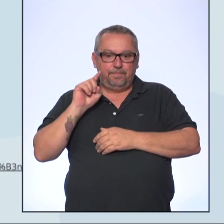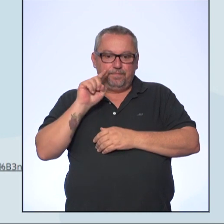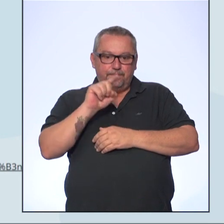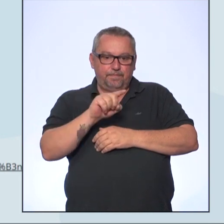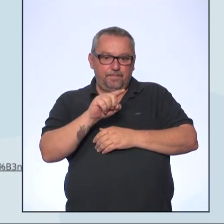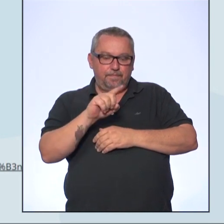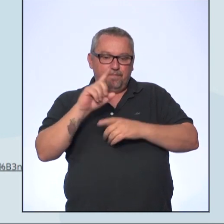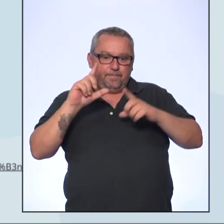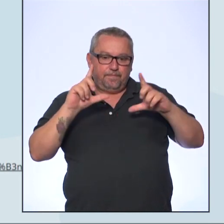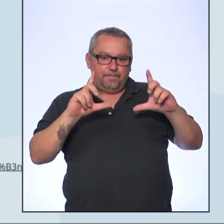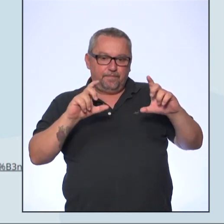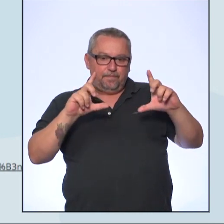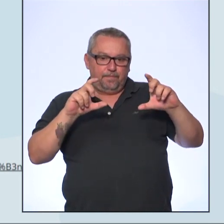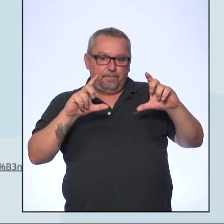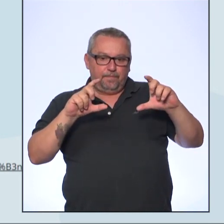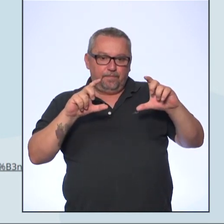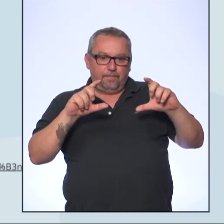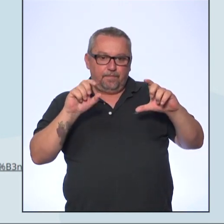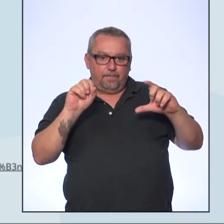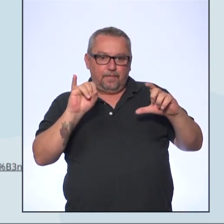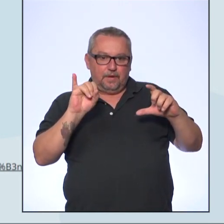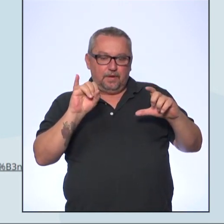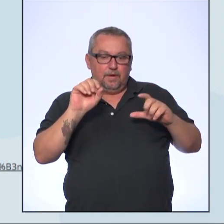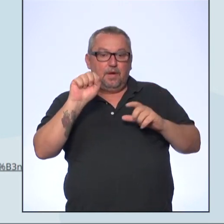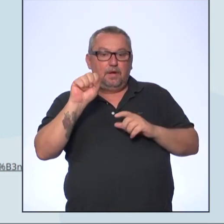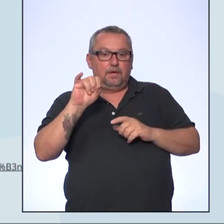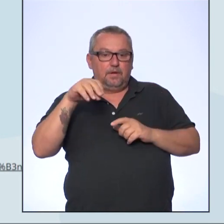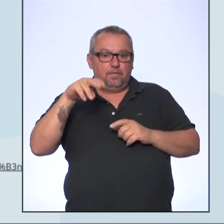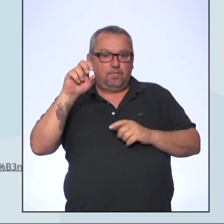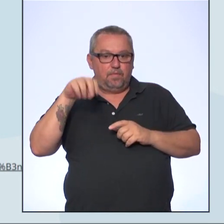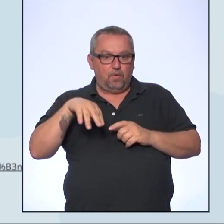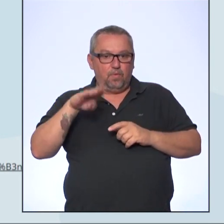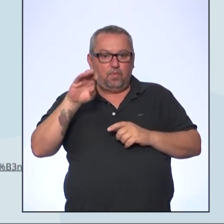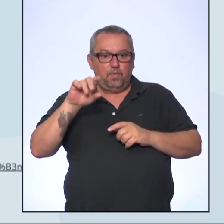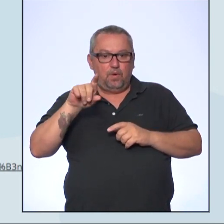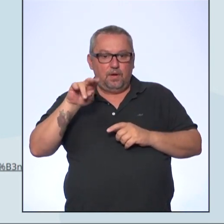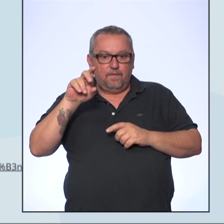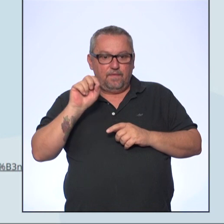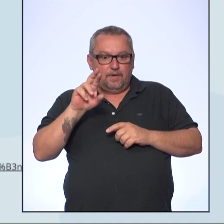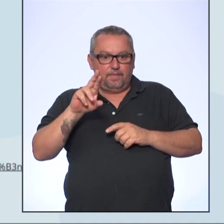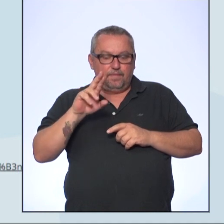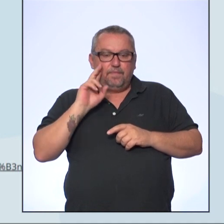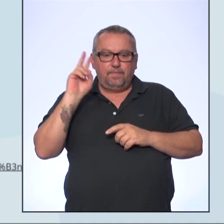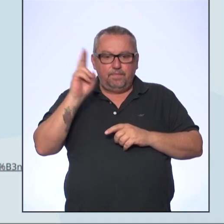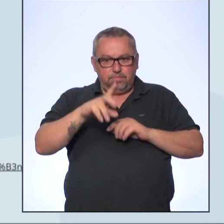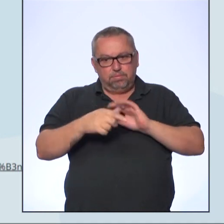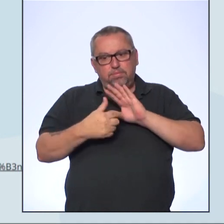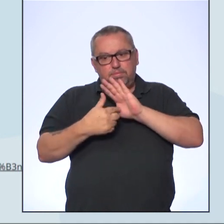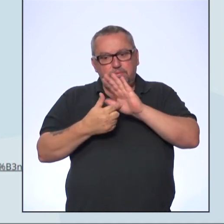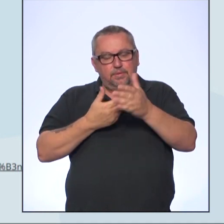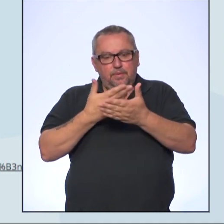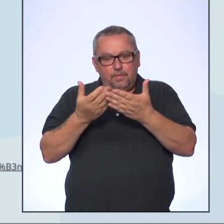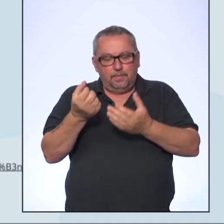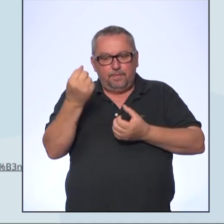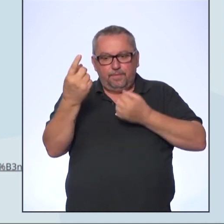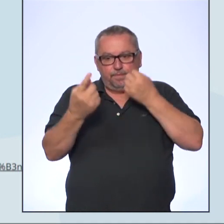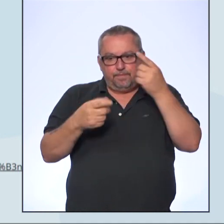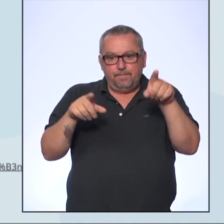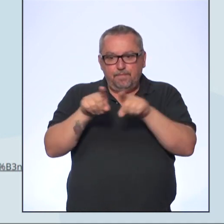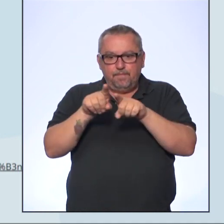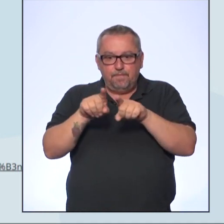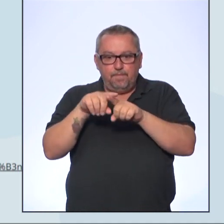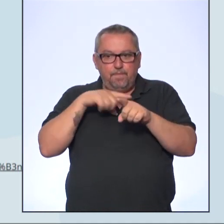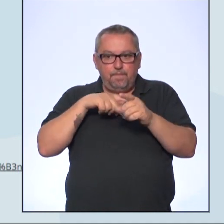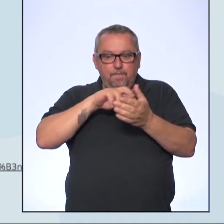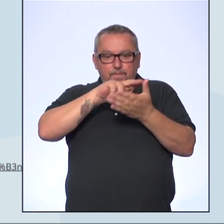é um retrato, uma pintura retratando um desses líderes revolucionários. A gente vai dar destaque para alguns deles aqui,